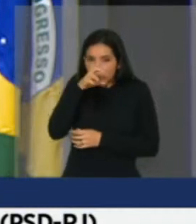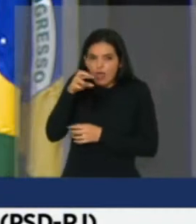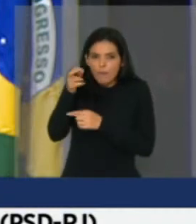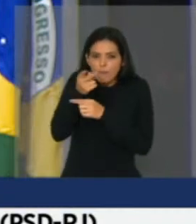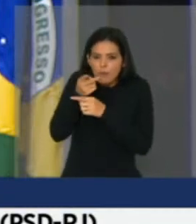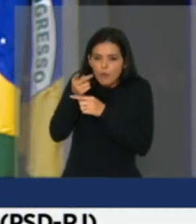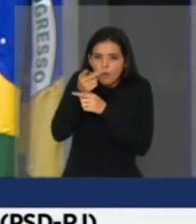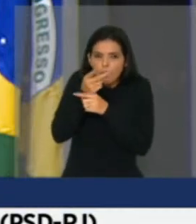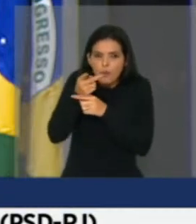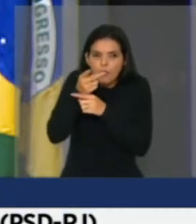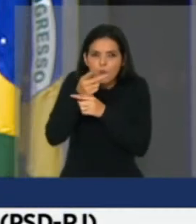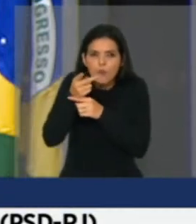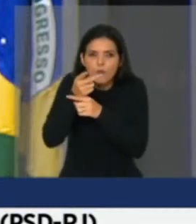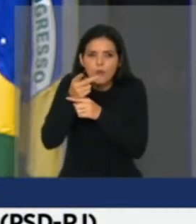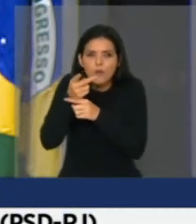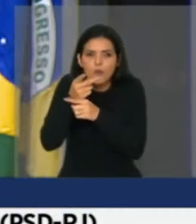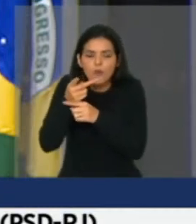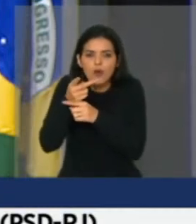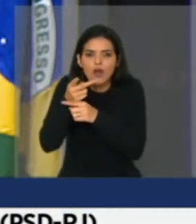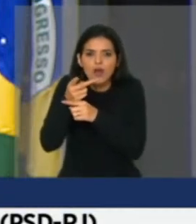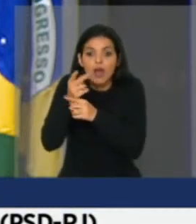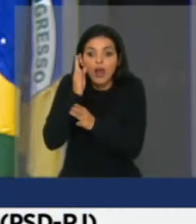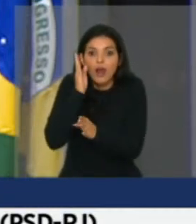alguns dias depois.